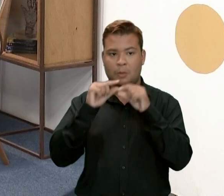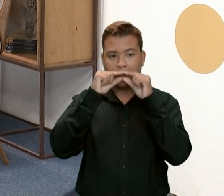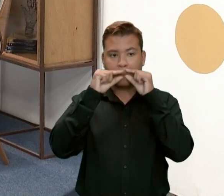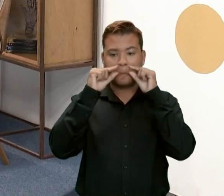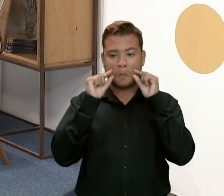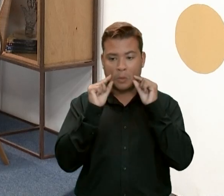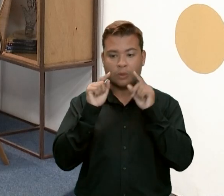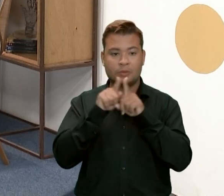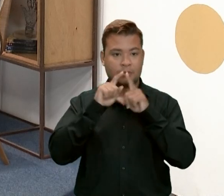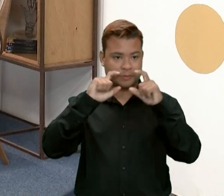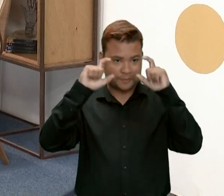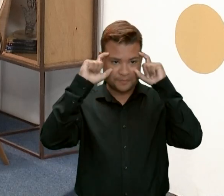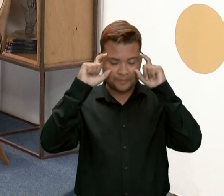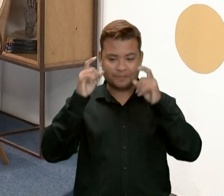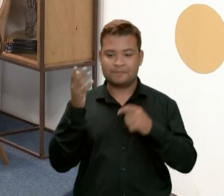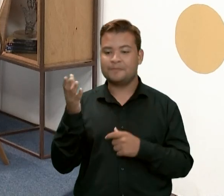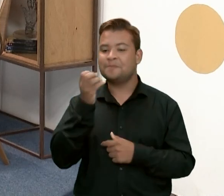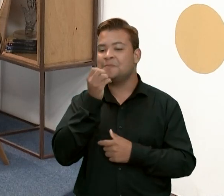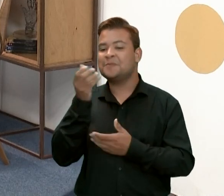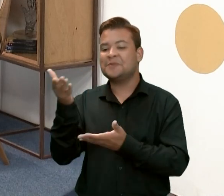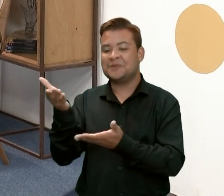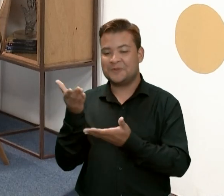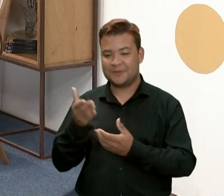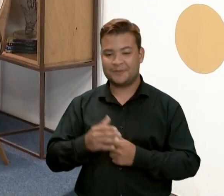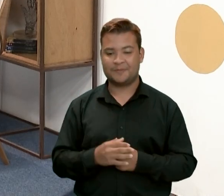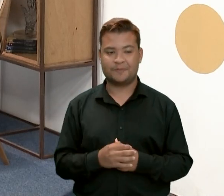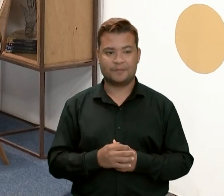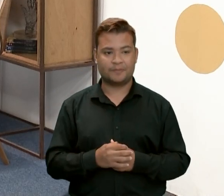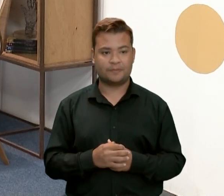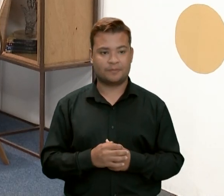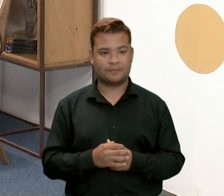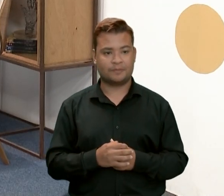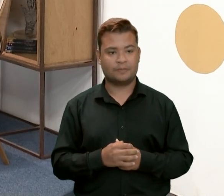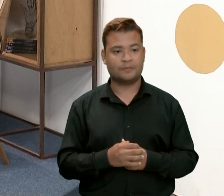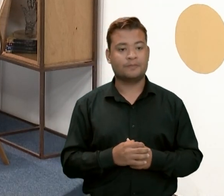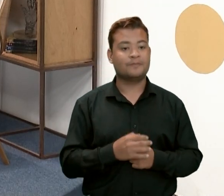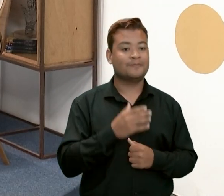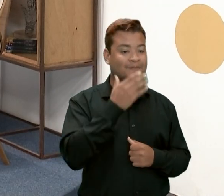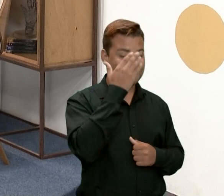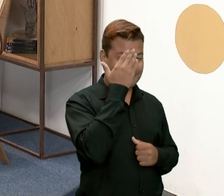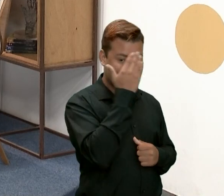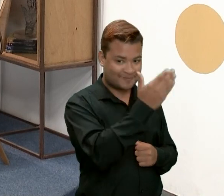usa óculos. Seja muito bem-vindo, Wilson. Muito obrigado.